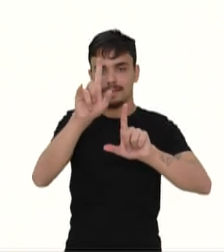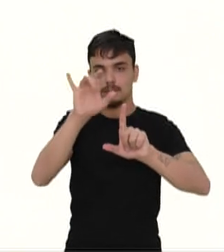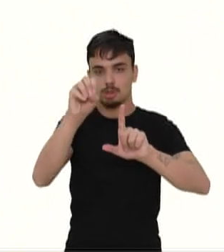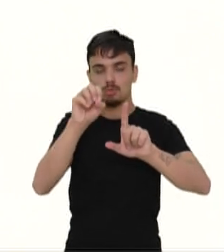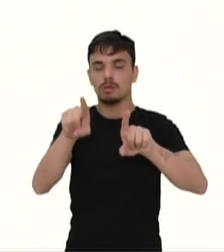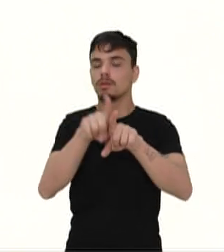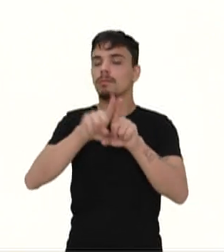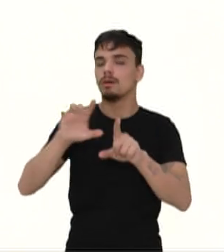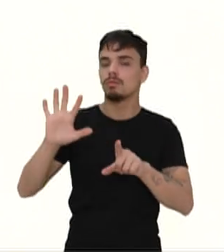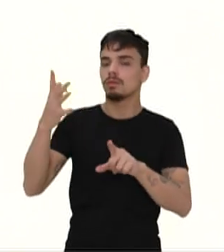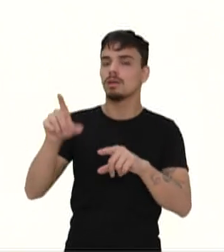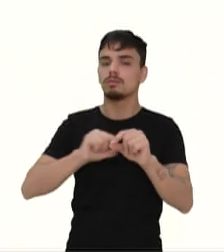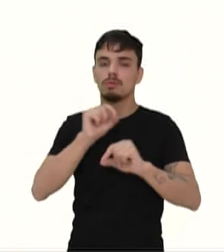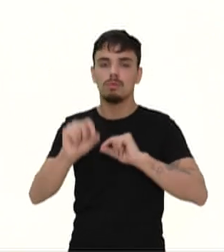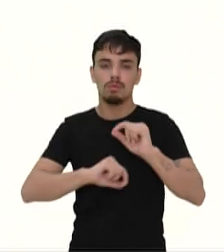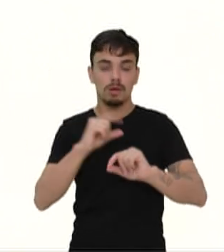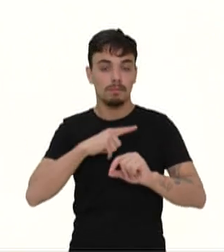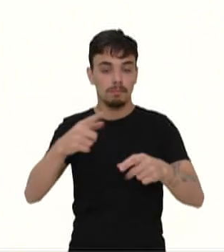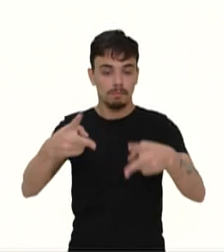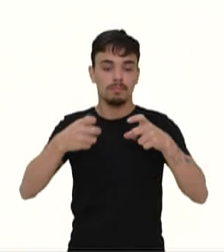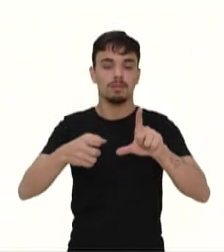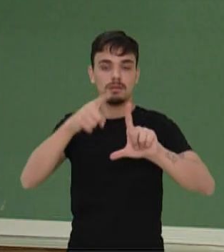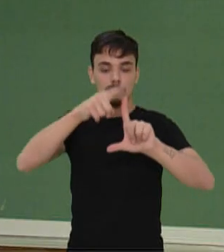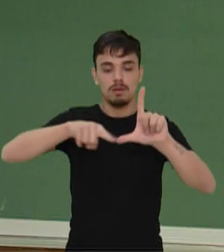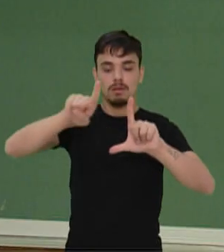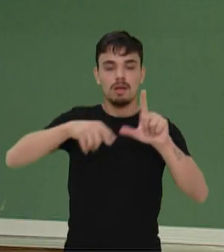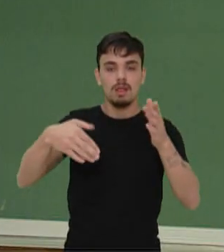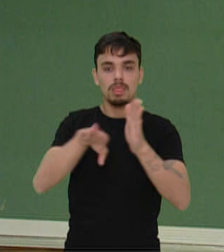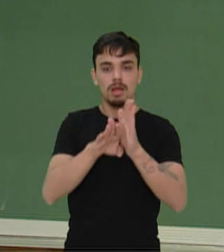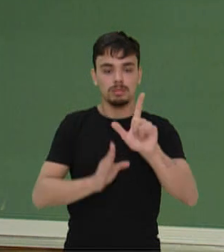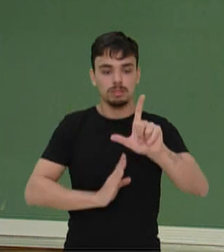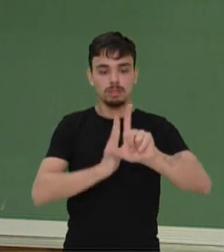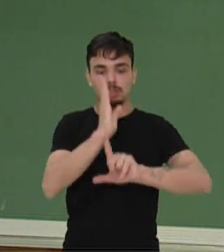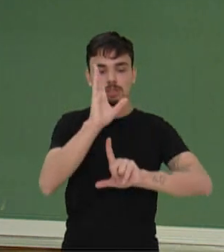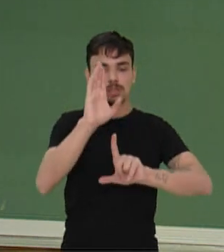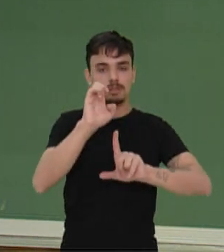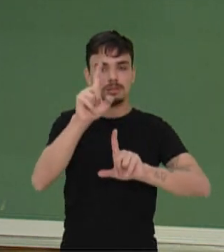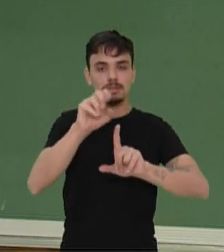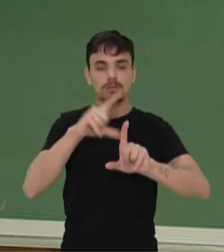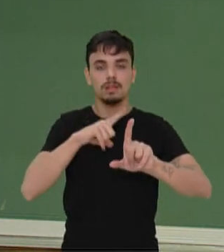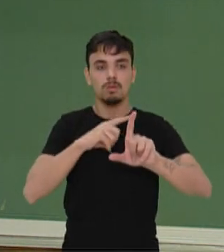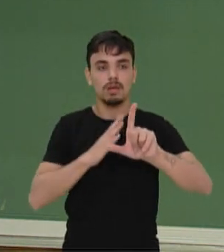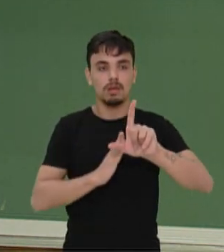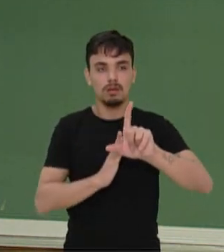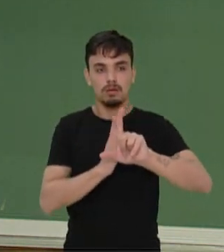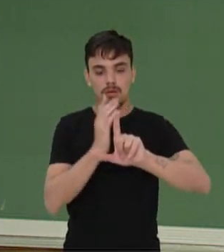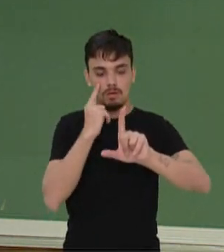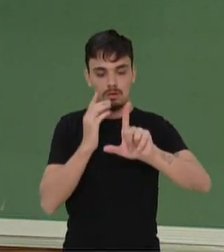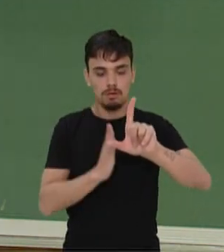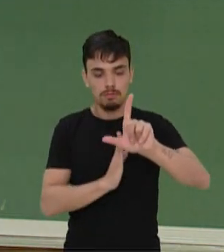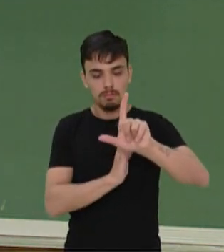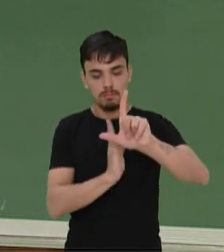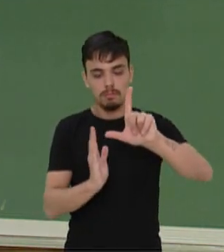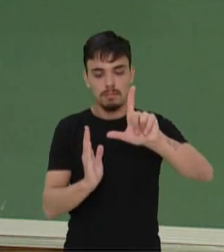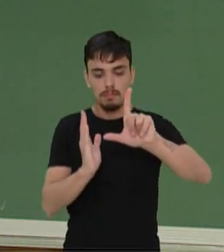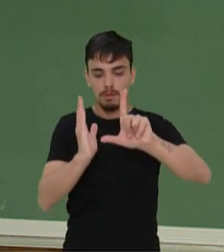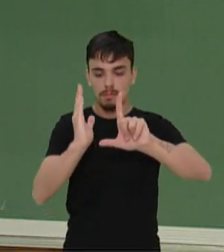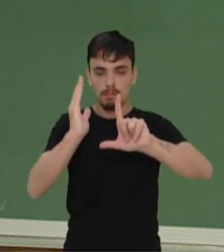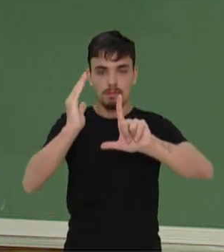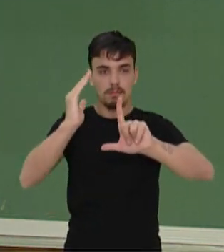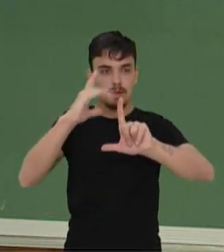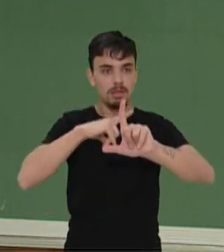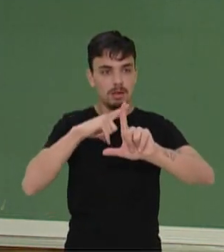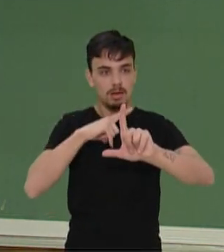o que acontece aqui é o seguinte: perceba que a parábola, até chegar ao eixo de simetria, ela está subindo. Então, nós dizemos que antes do eixo de simetria,